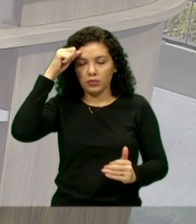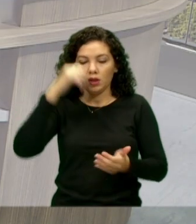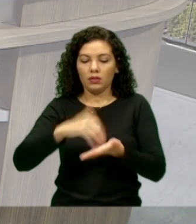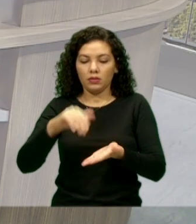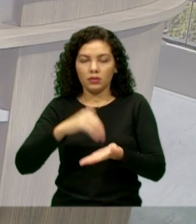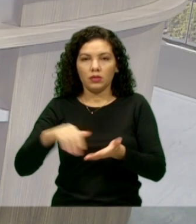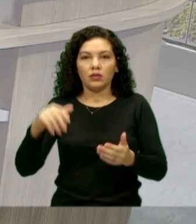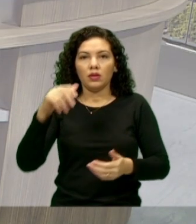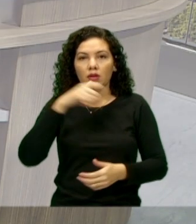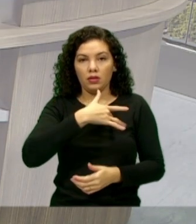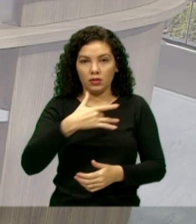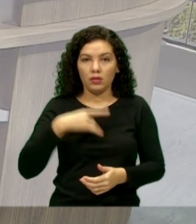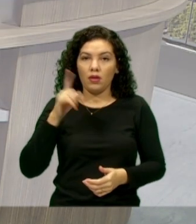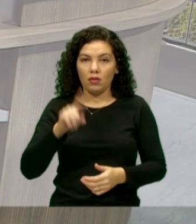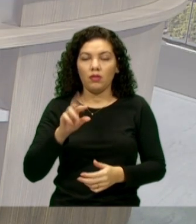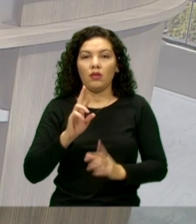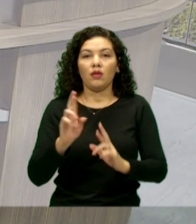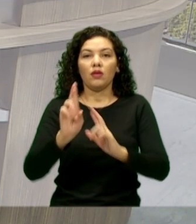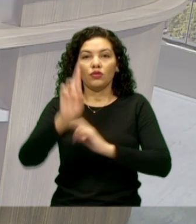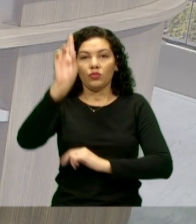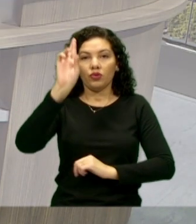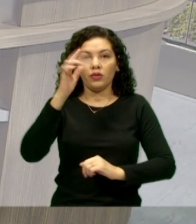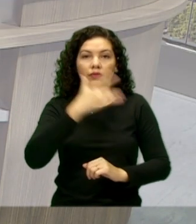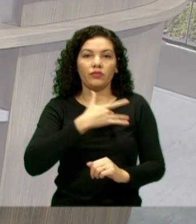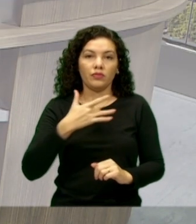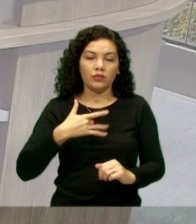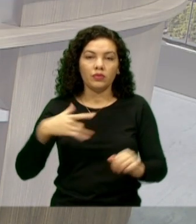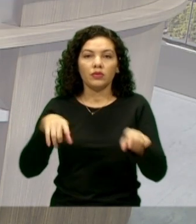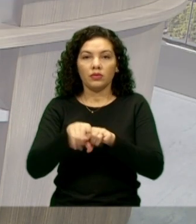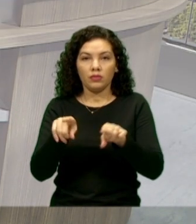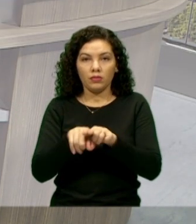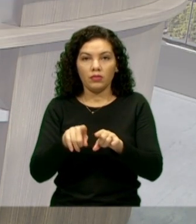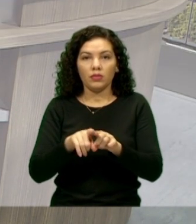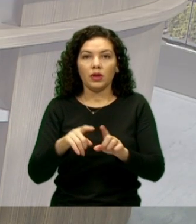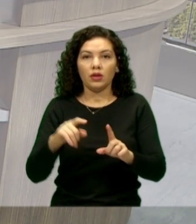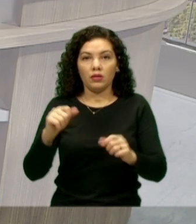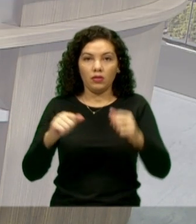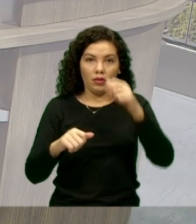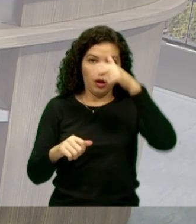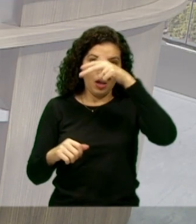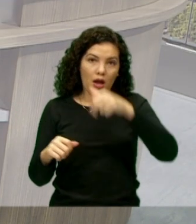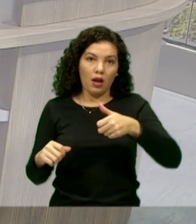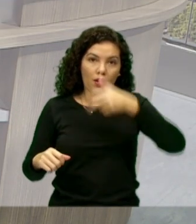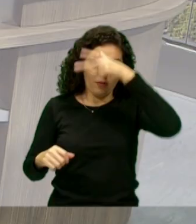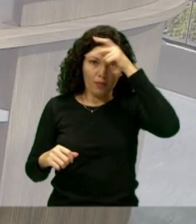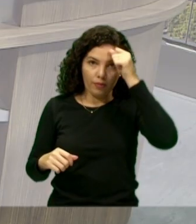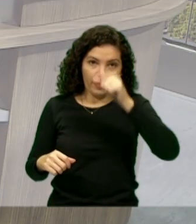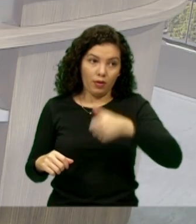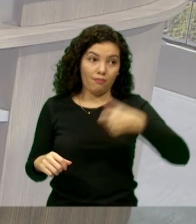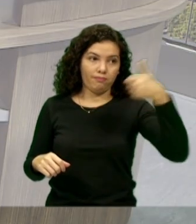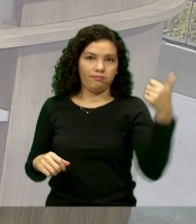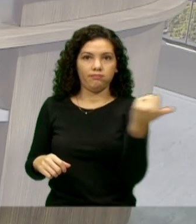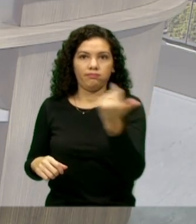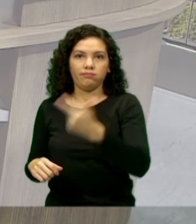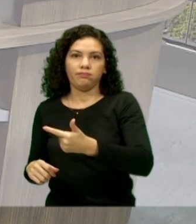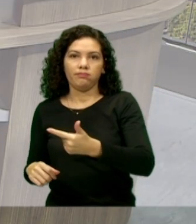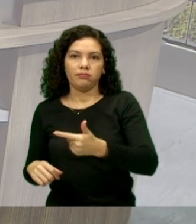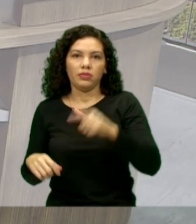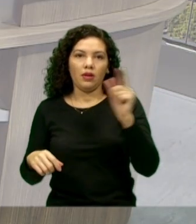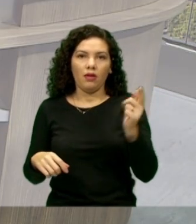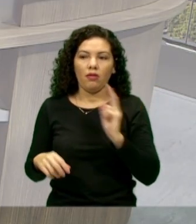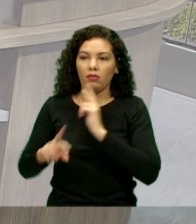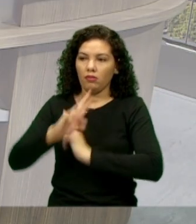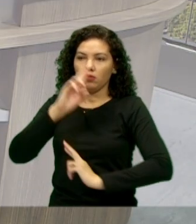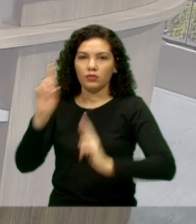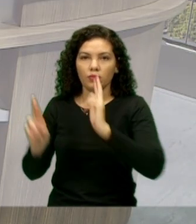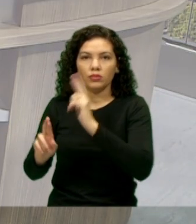de saúde. Ela é responsável pela saúde, inclusive na frente do prefeito, para quem ela deve sabe,